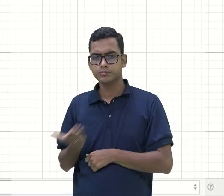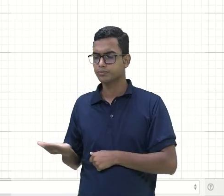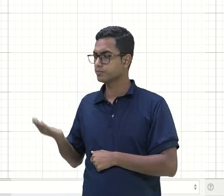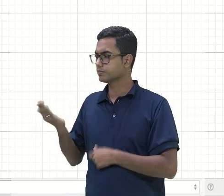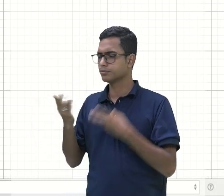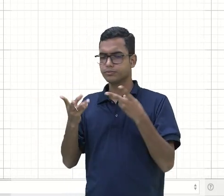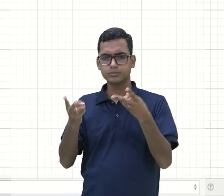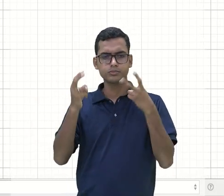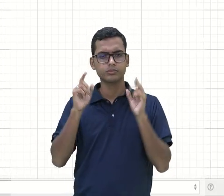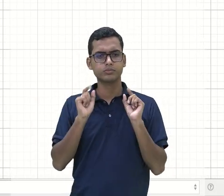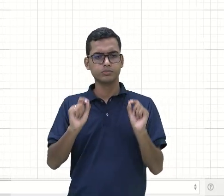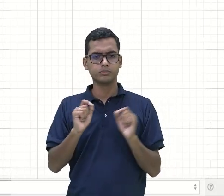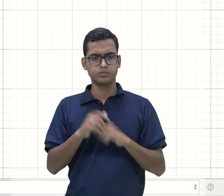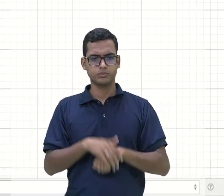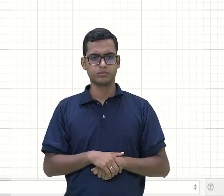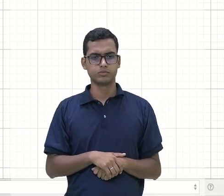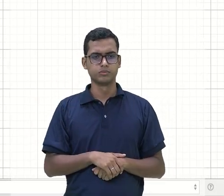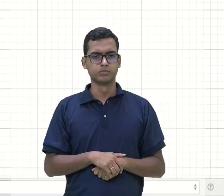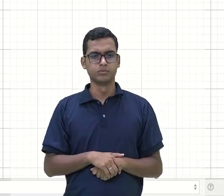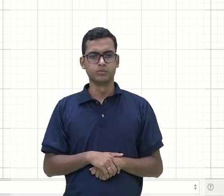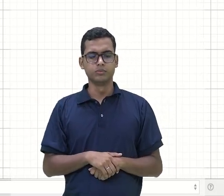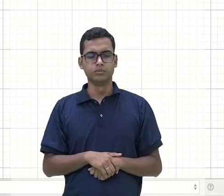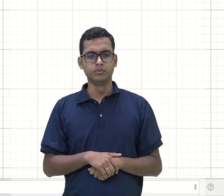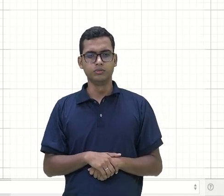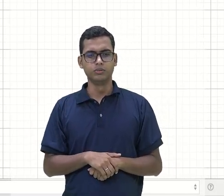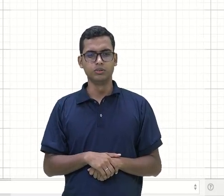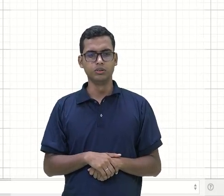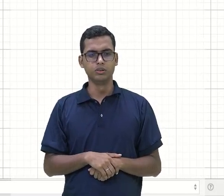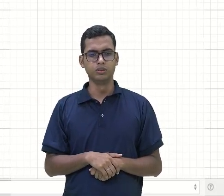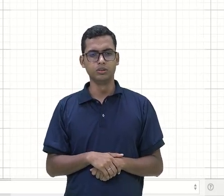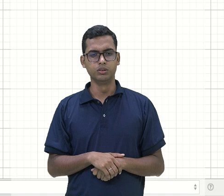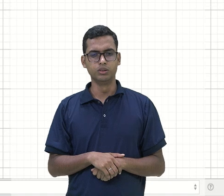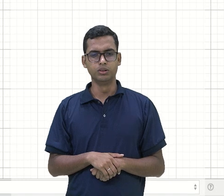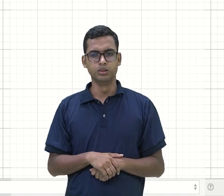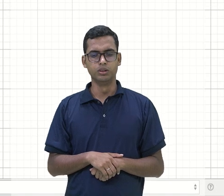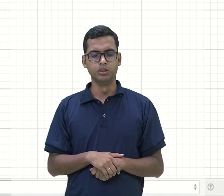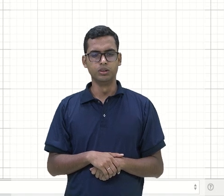quê? Vejam aqui comigo.